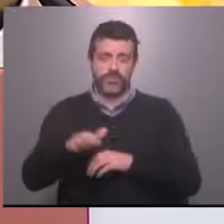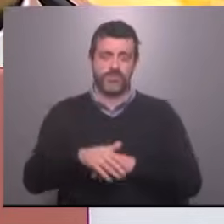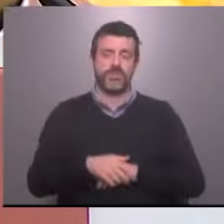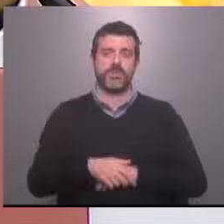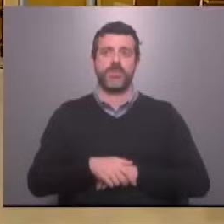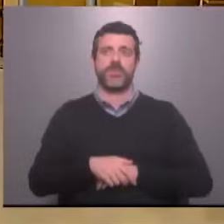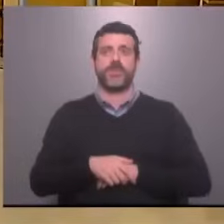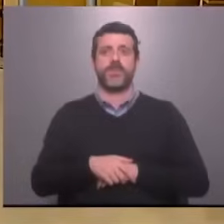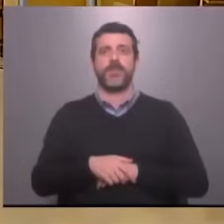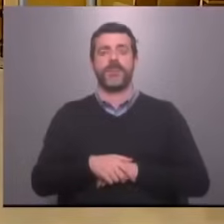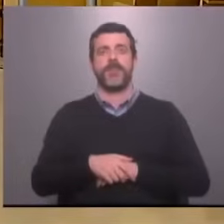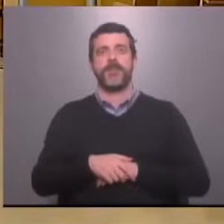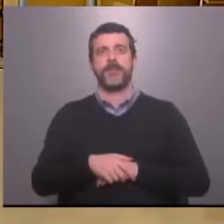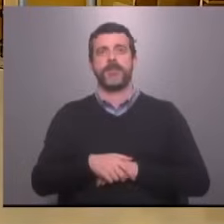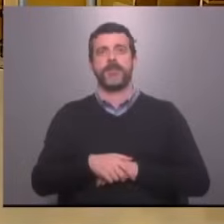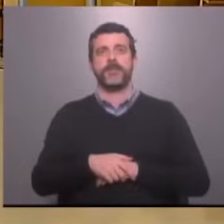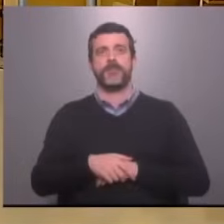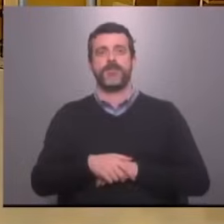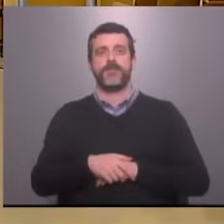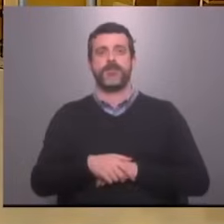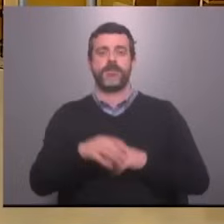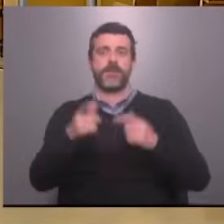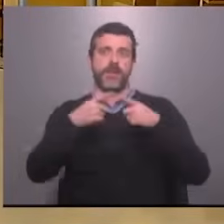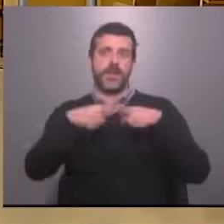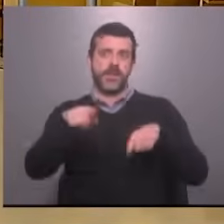sandalia.